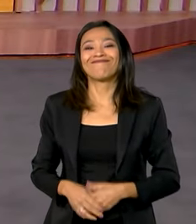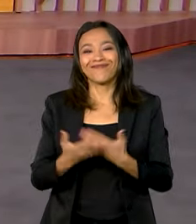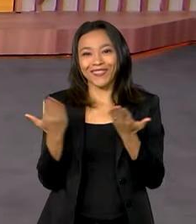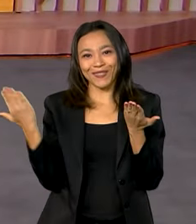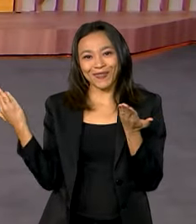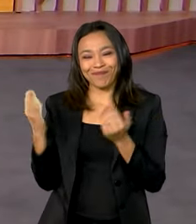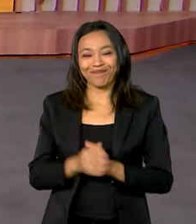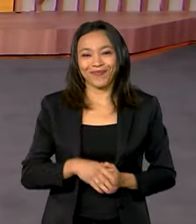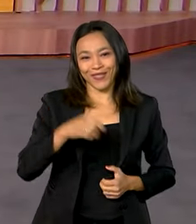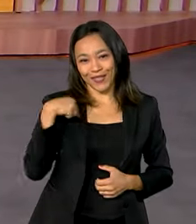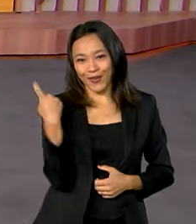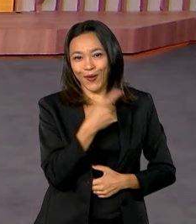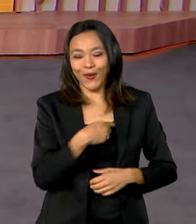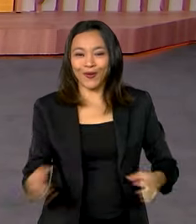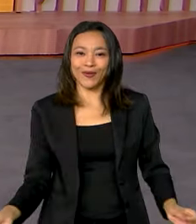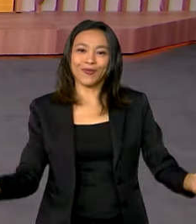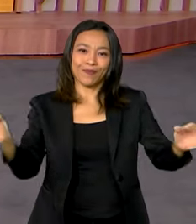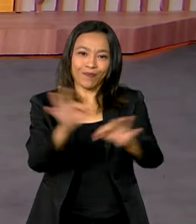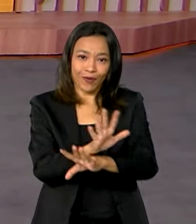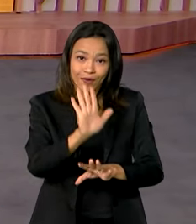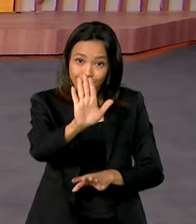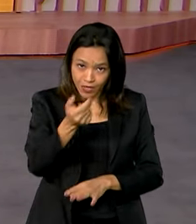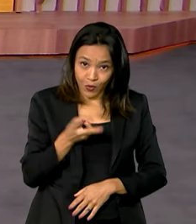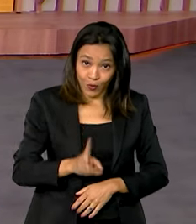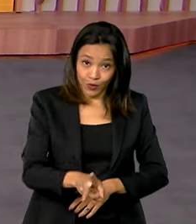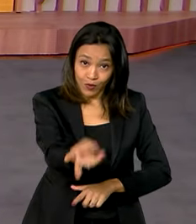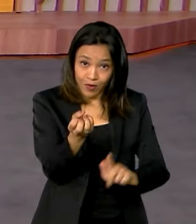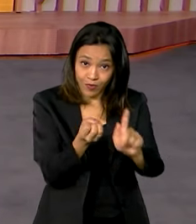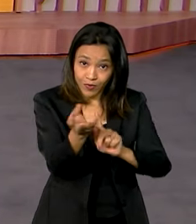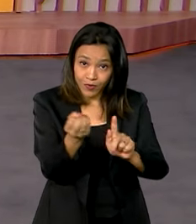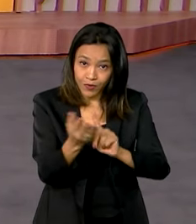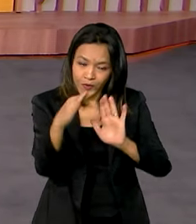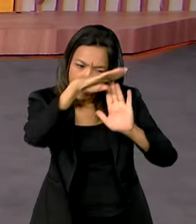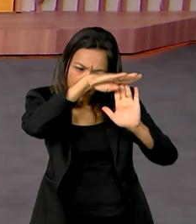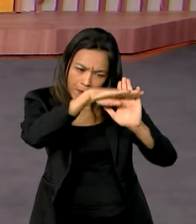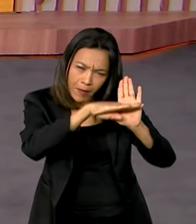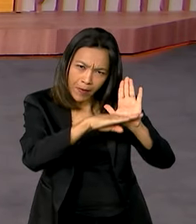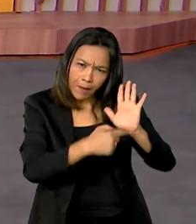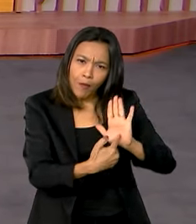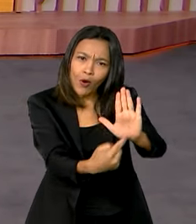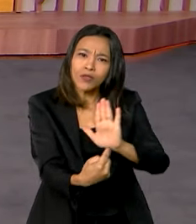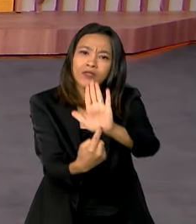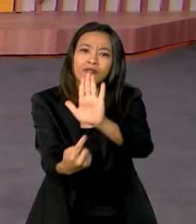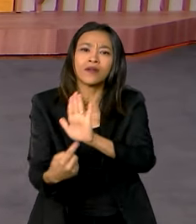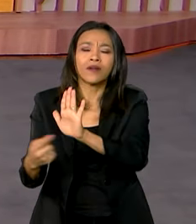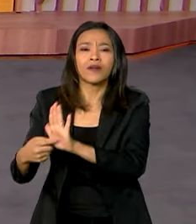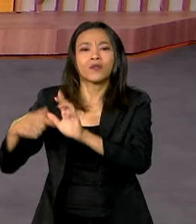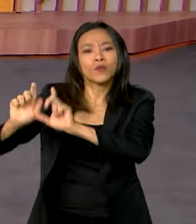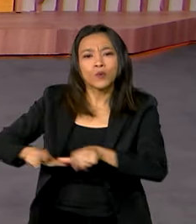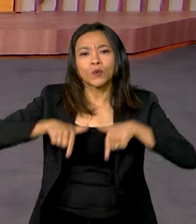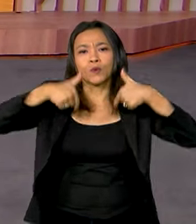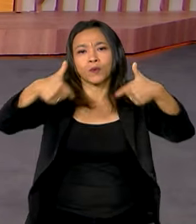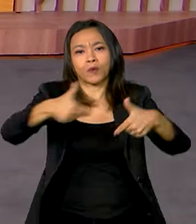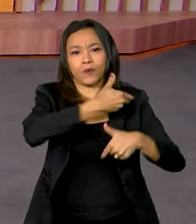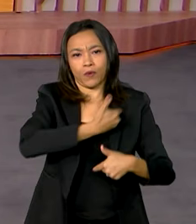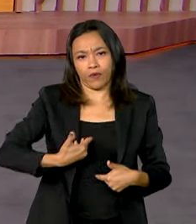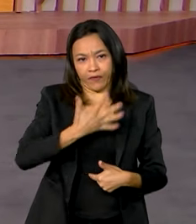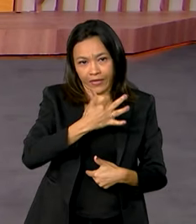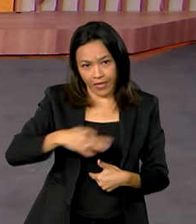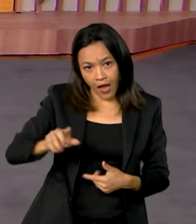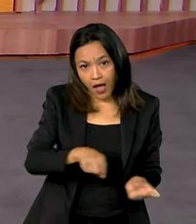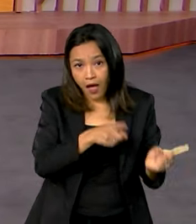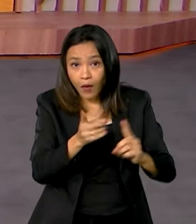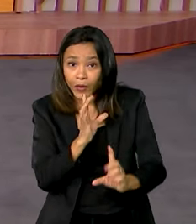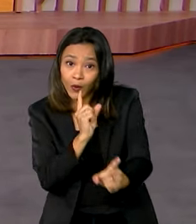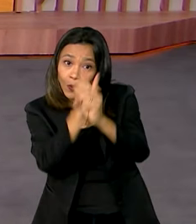Isso aí, o Brasil em Dia fica por aqui, mas o canal Bob segue com a programação mostrando todas as ações do governo federal. São